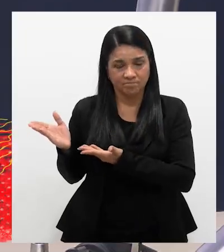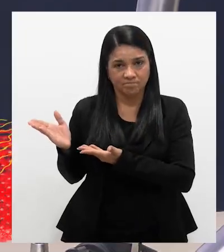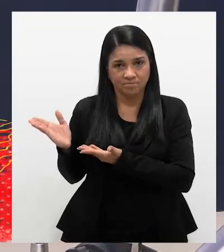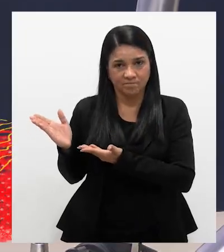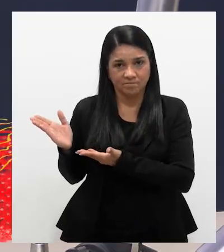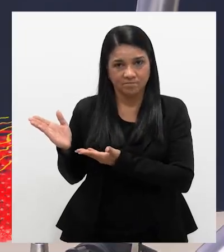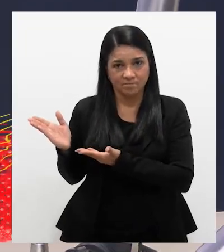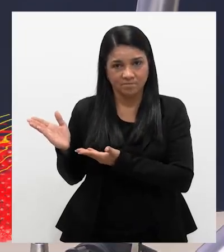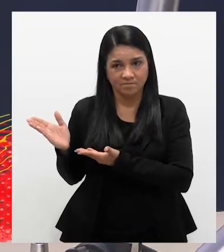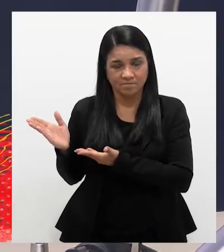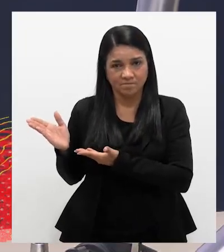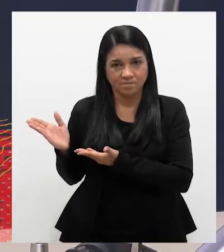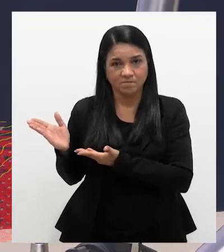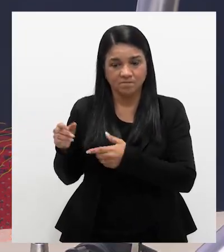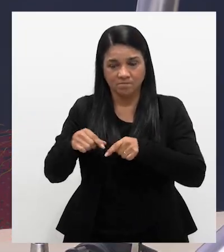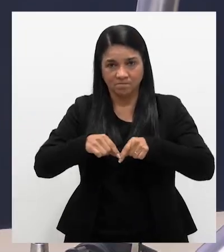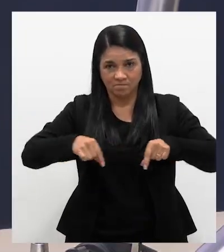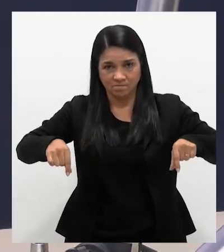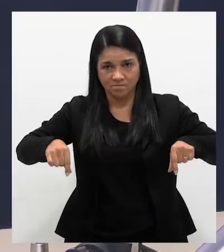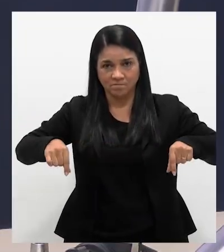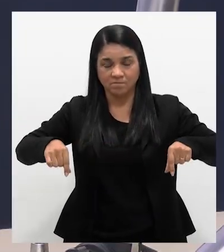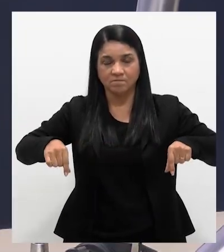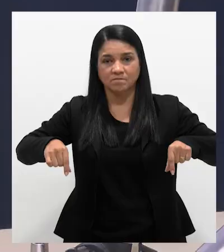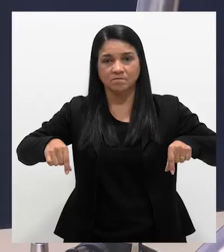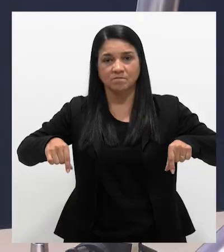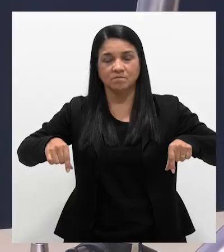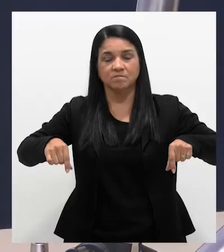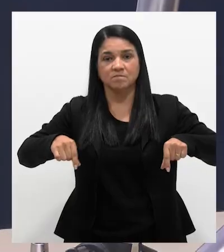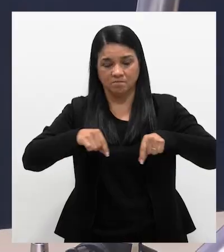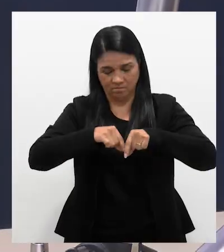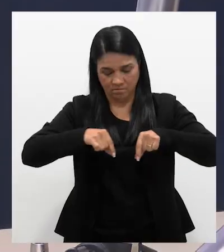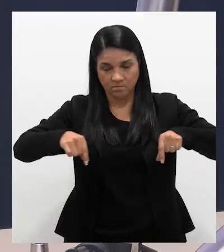linkedin.com/Rafael Broco. Se você escrever tudo junto,